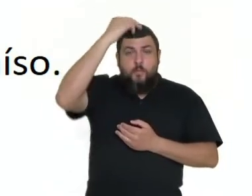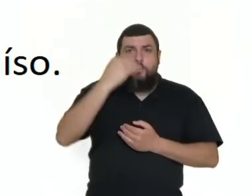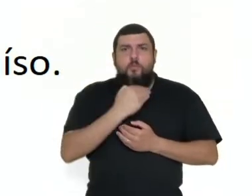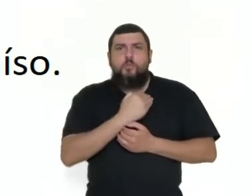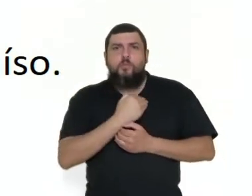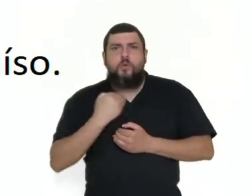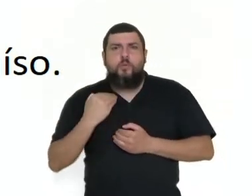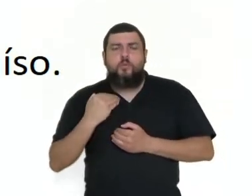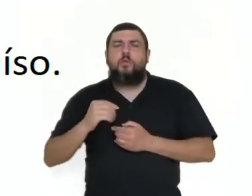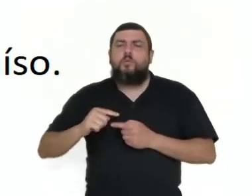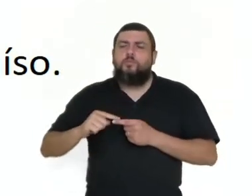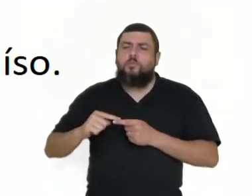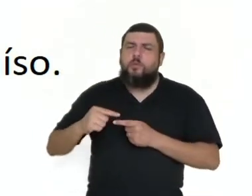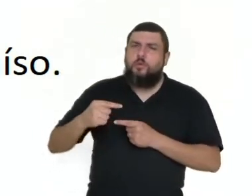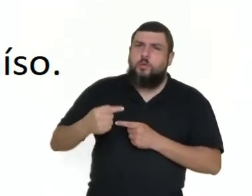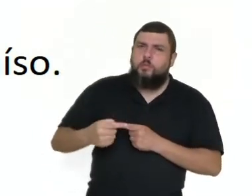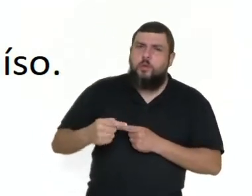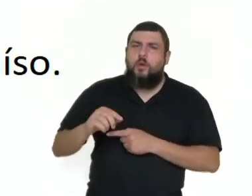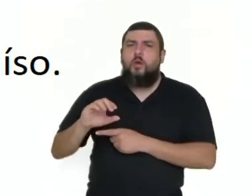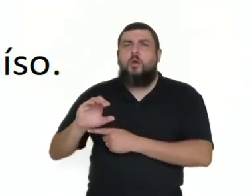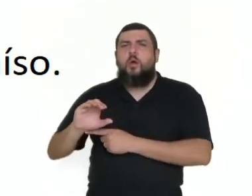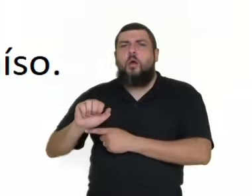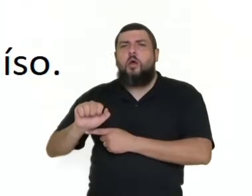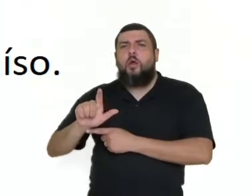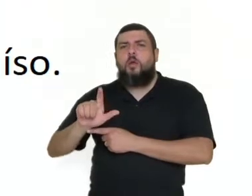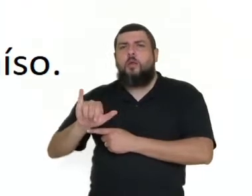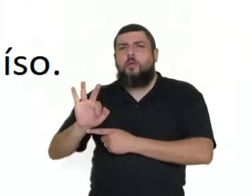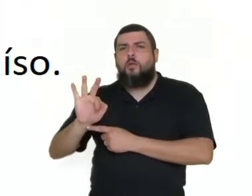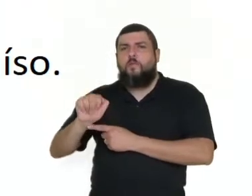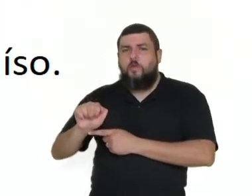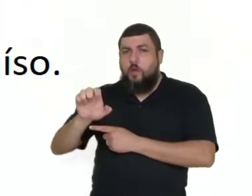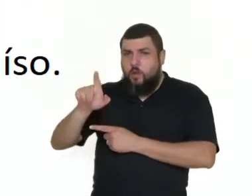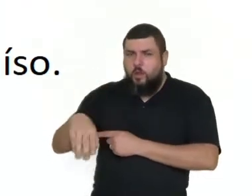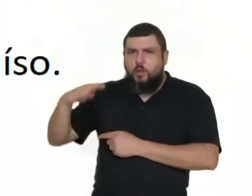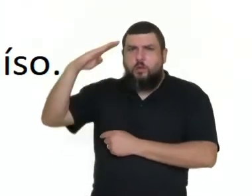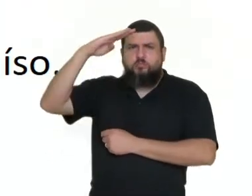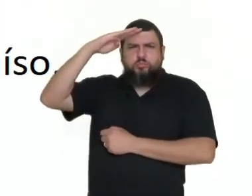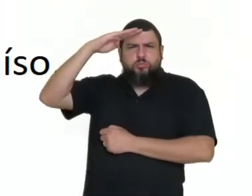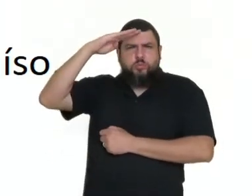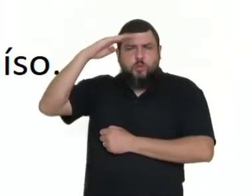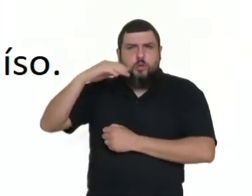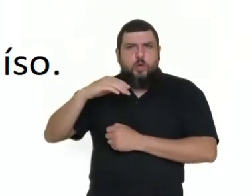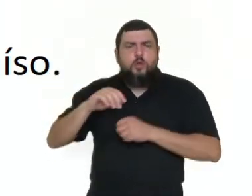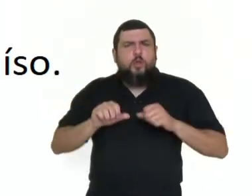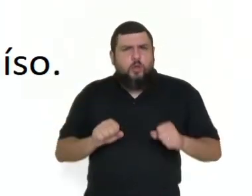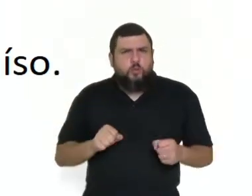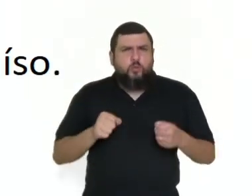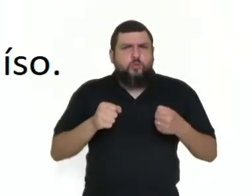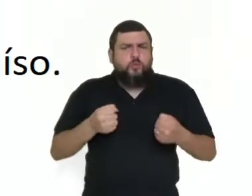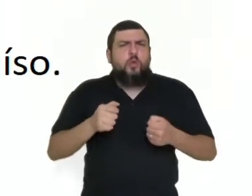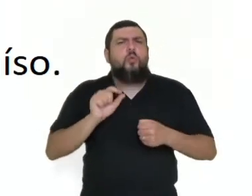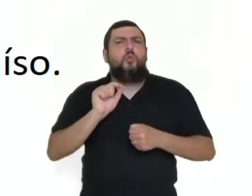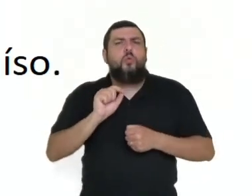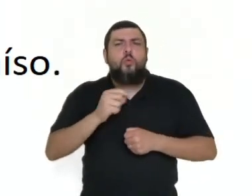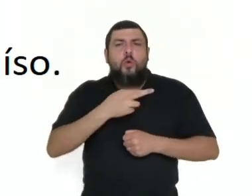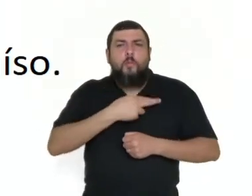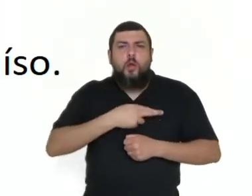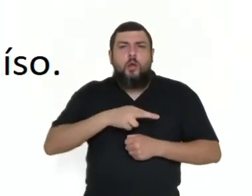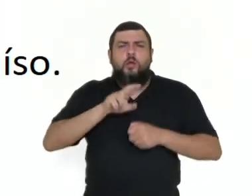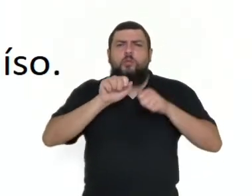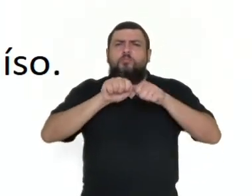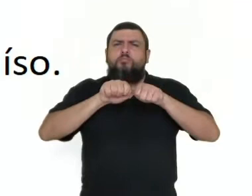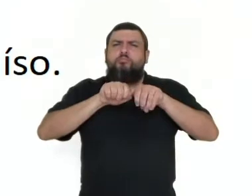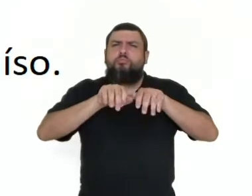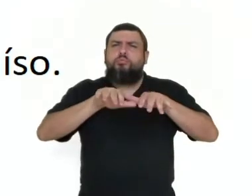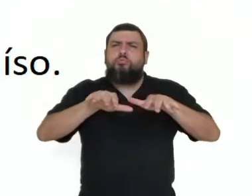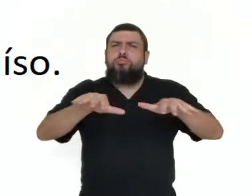primeiros califas, assim chamados generais, líderes locais, empenharam-se para expandir o islamismo para além da Arábia.